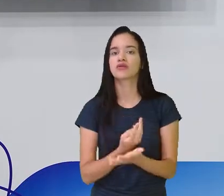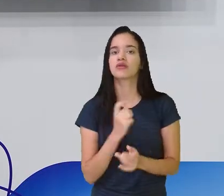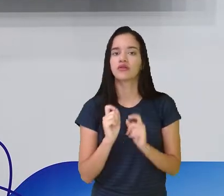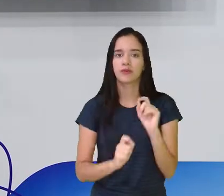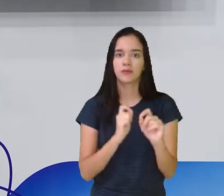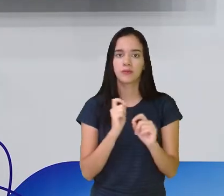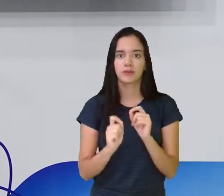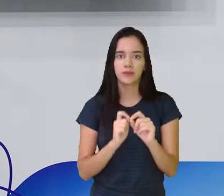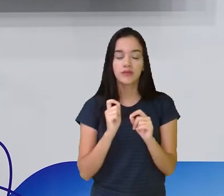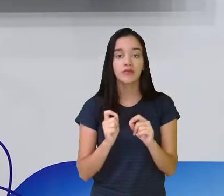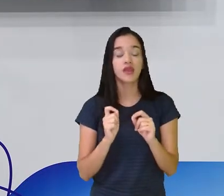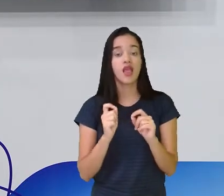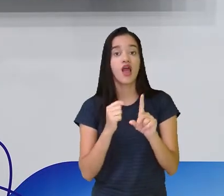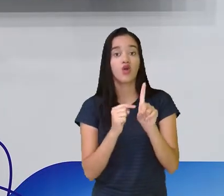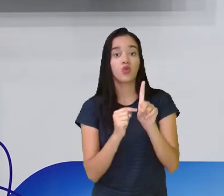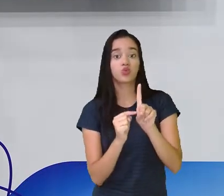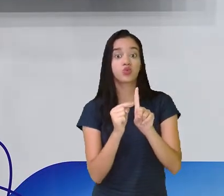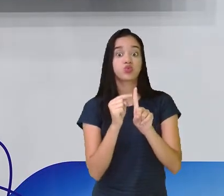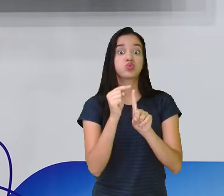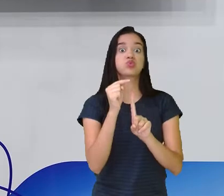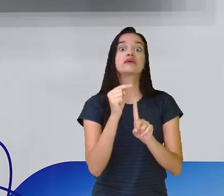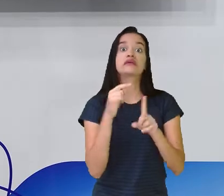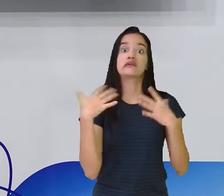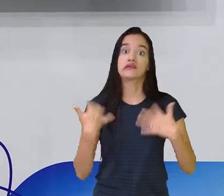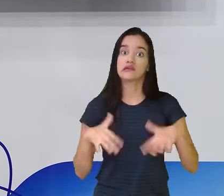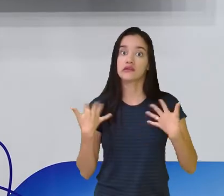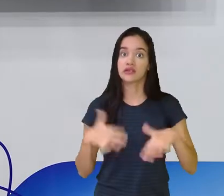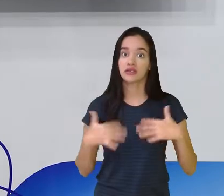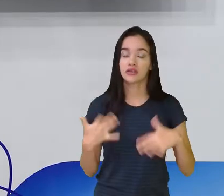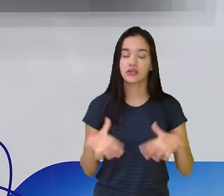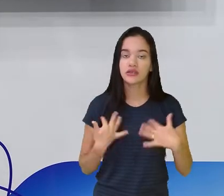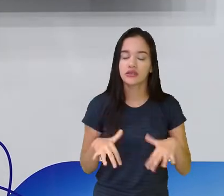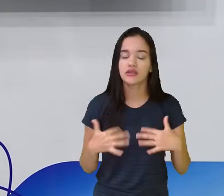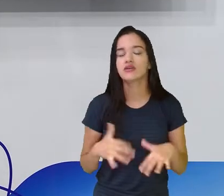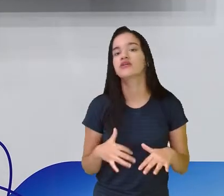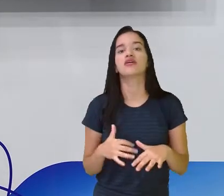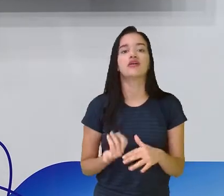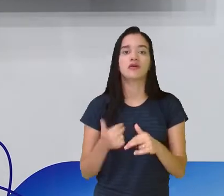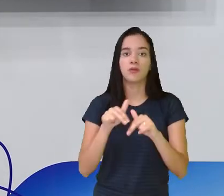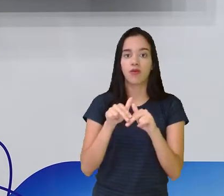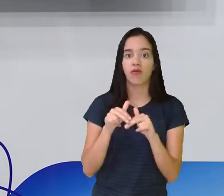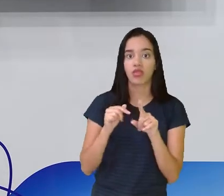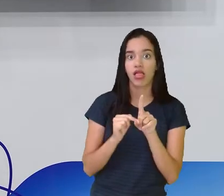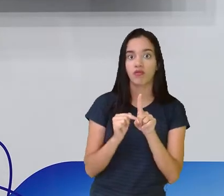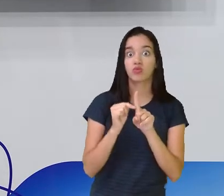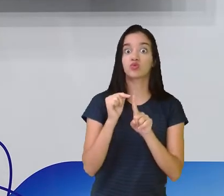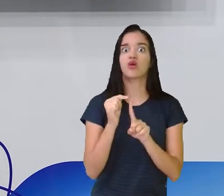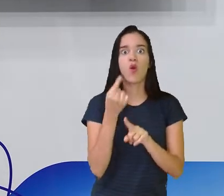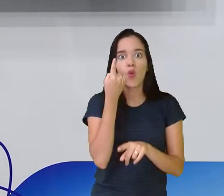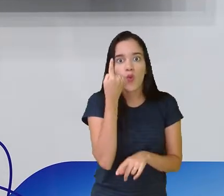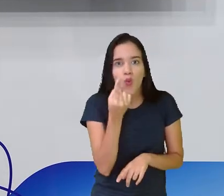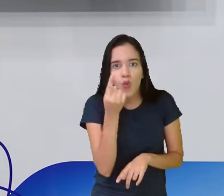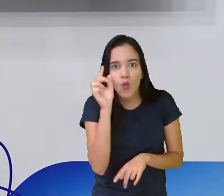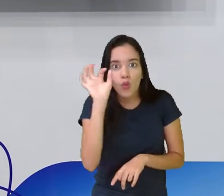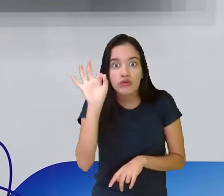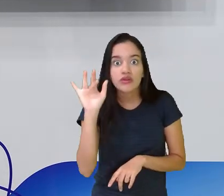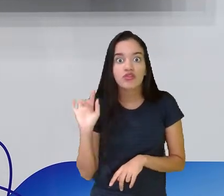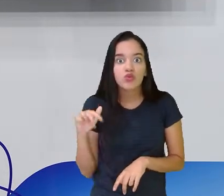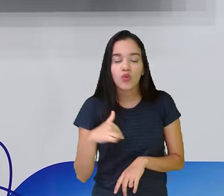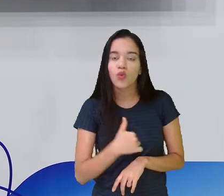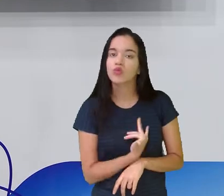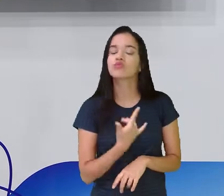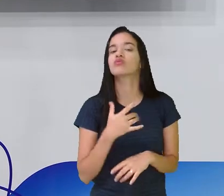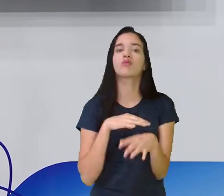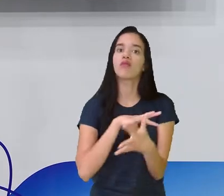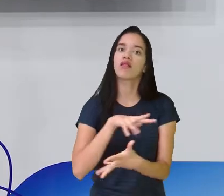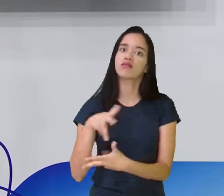O aumento da temperatura. Já foi aumentando mais 1 grau, por causa dessa temperatura. Gente, 1 grau no nosso planeta é